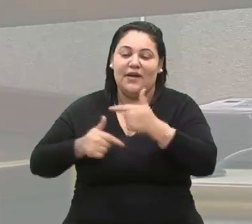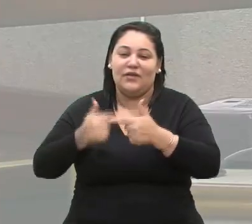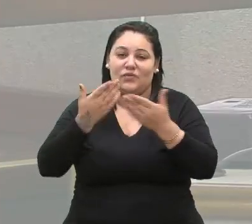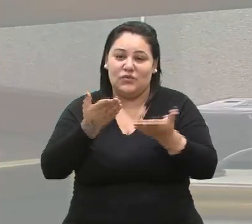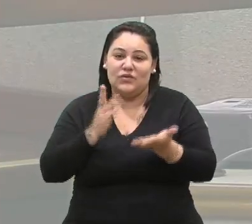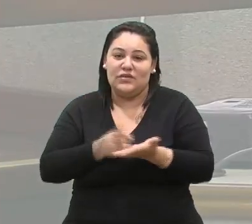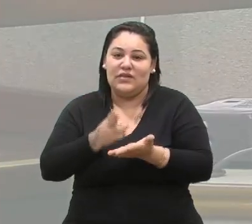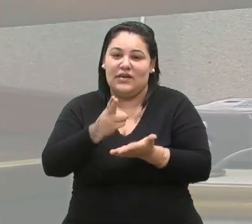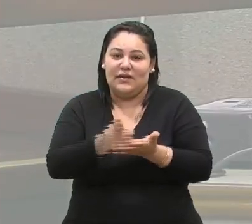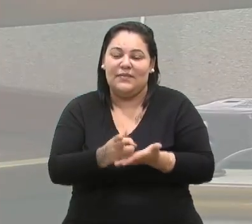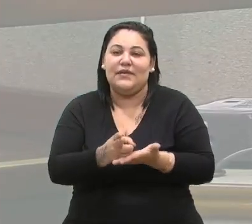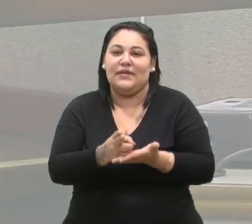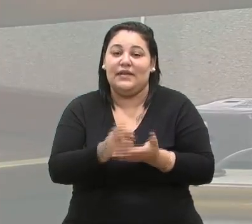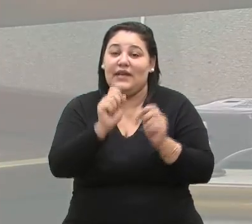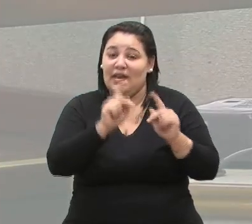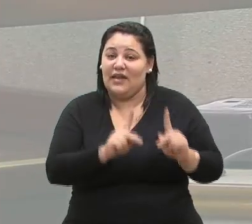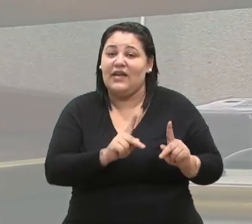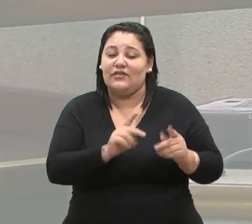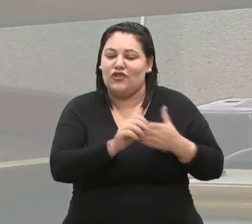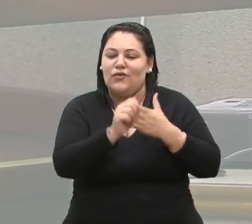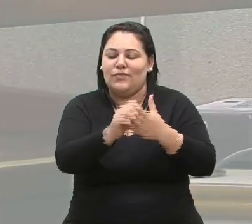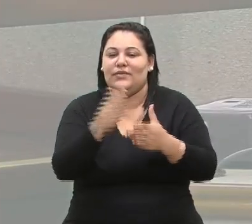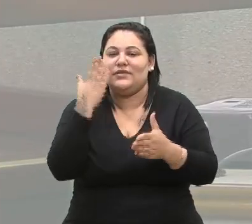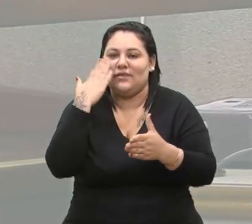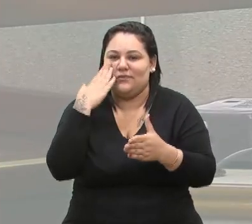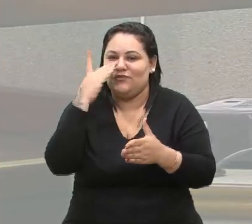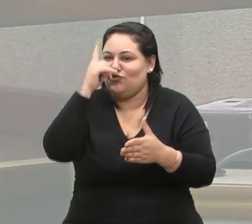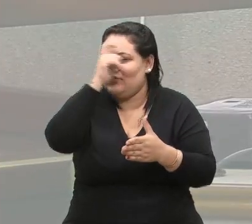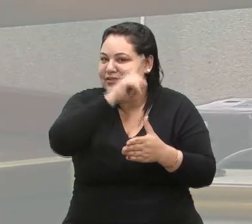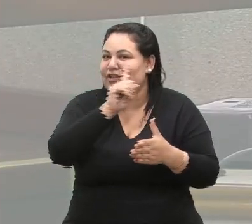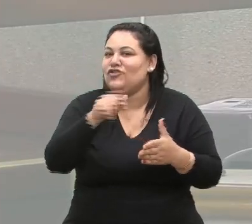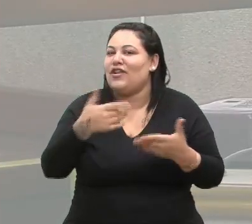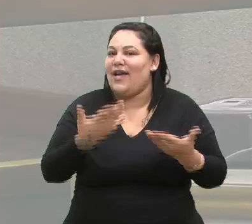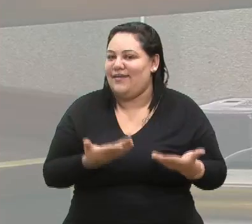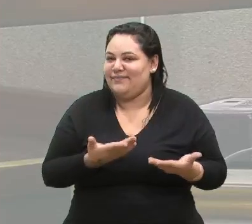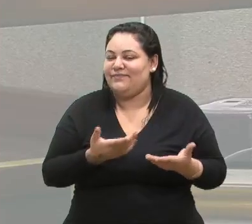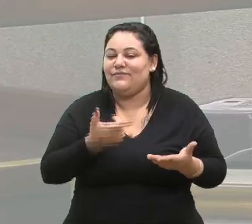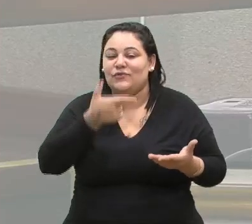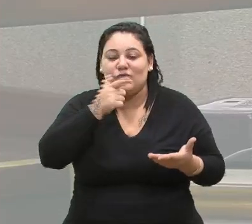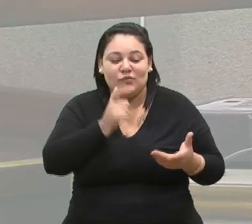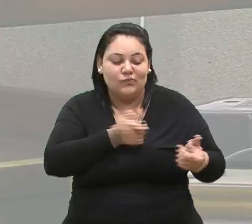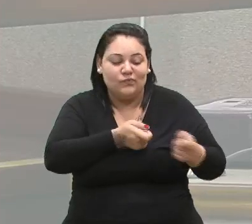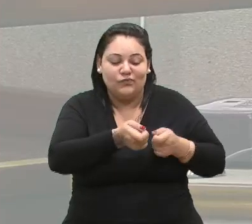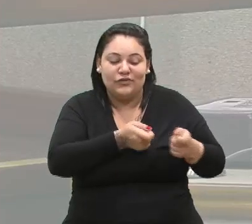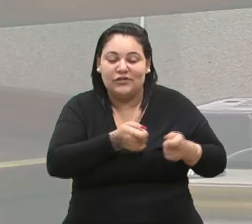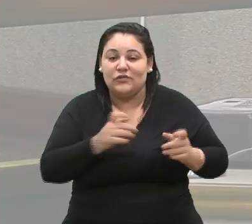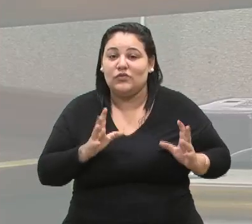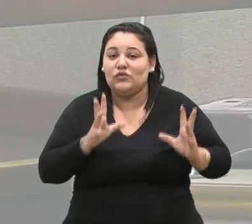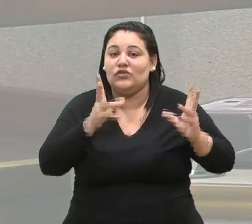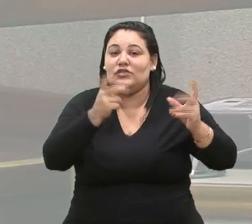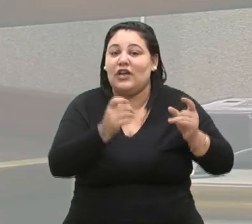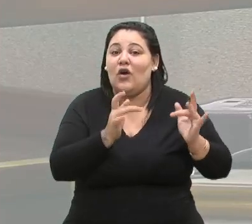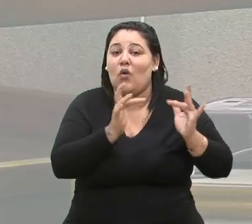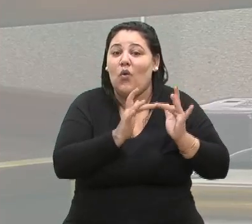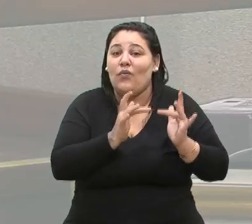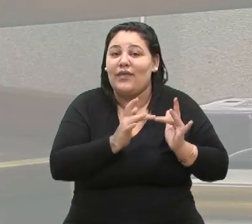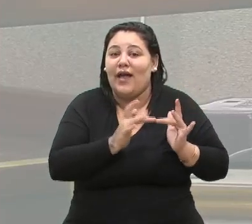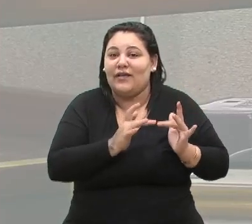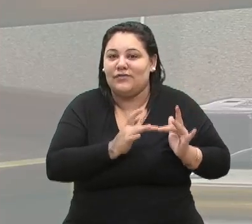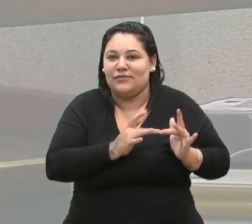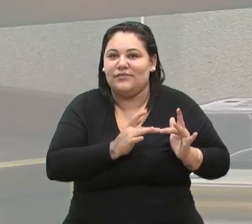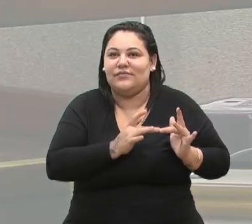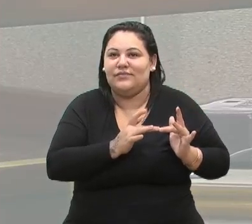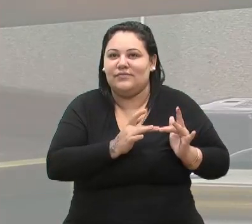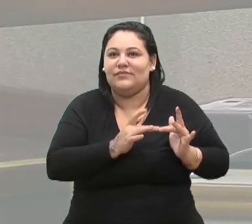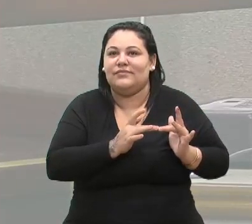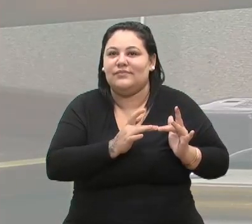gente que lhe acompanha, sabe a dificuldade que é gerenciar a quantidade de contato que o senhor recebe,